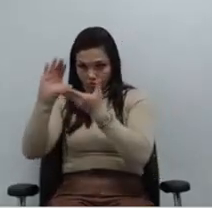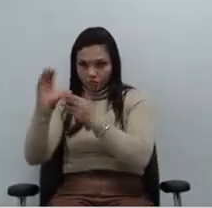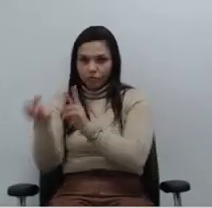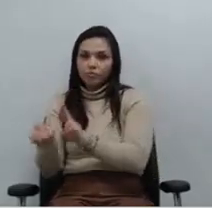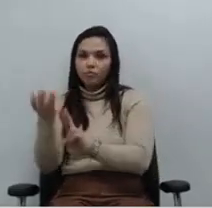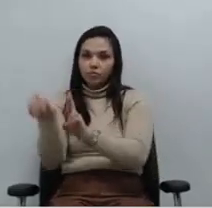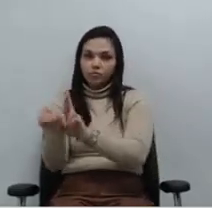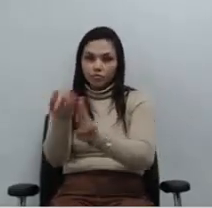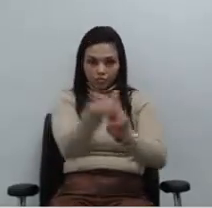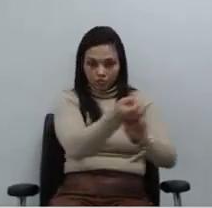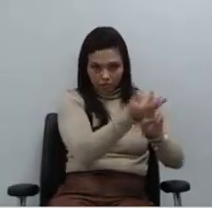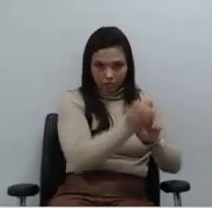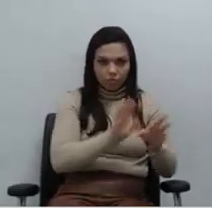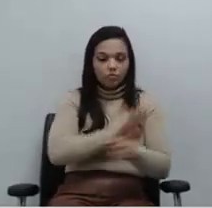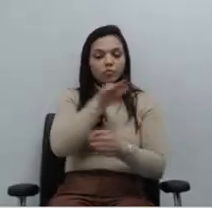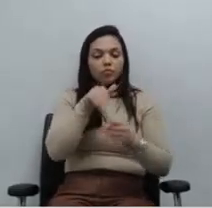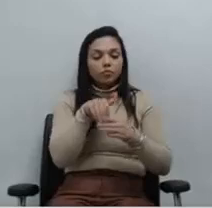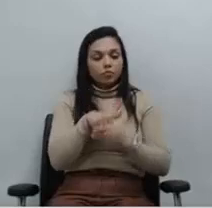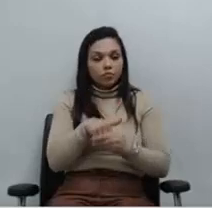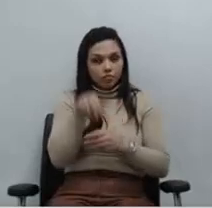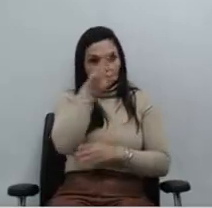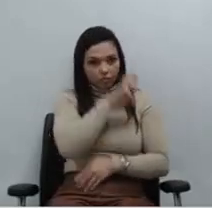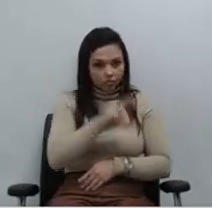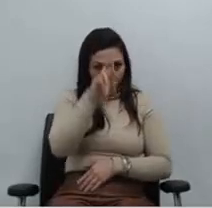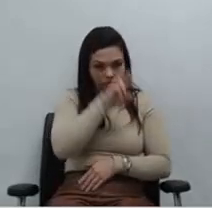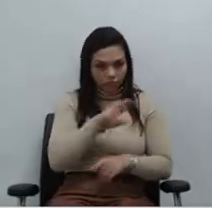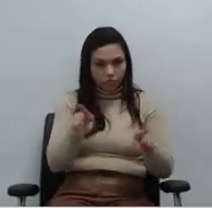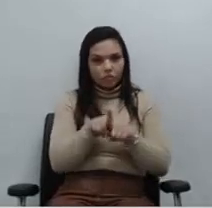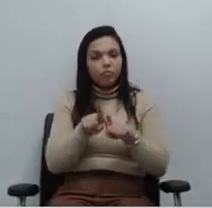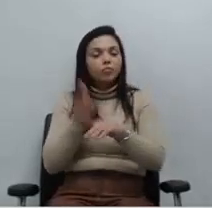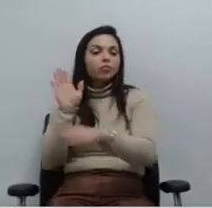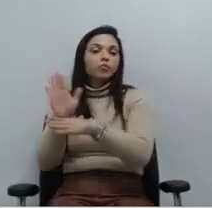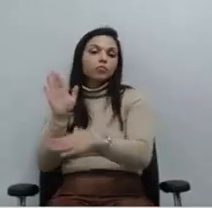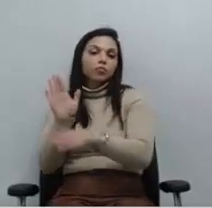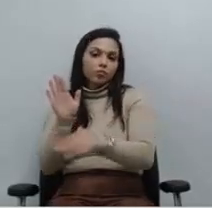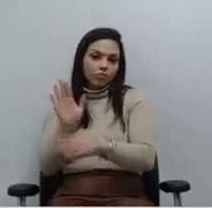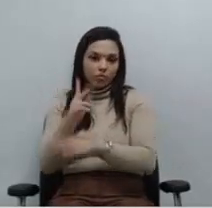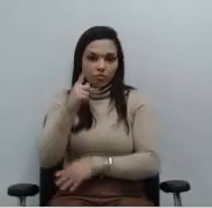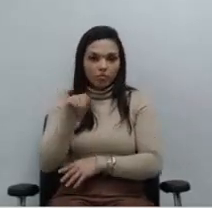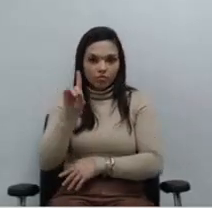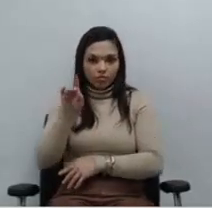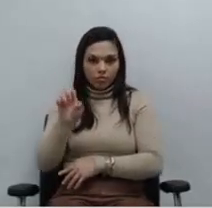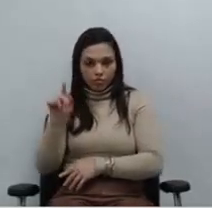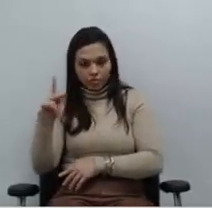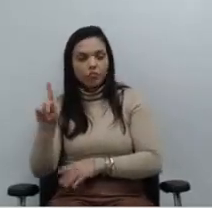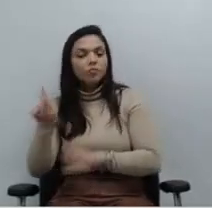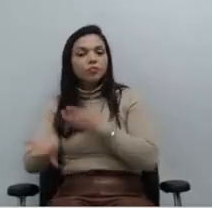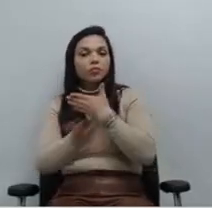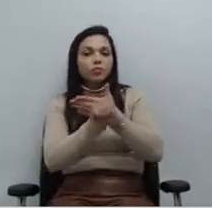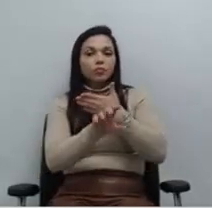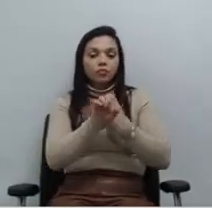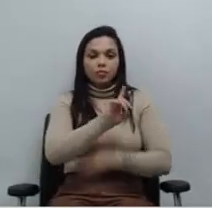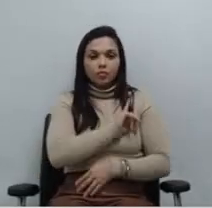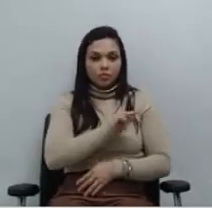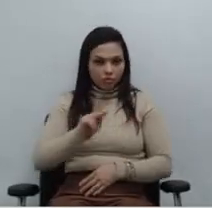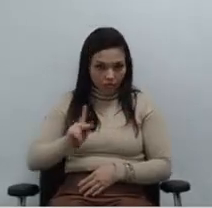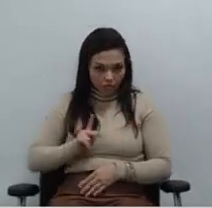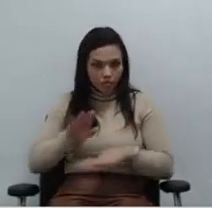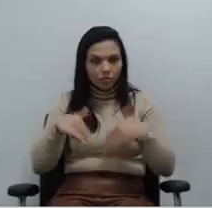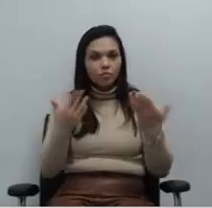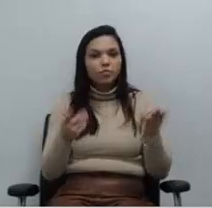relatores e relatoras, dos votos vistas e da contribuição da APADEP e da Ouvidoria da Defensoria Pública. Aqui eu elenco,